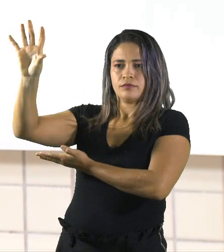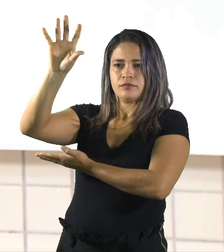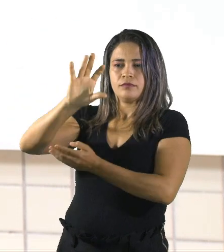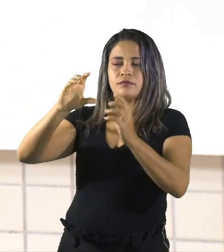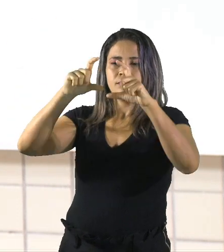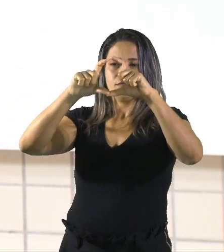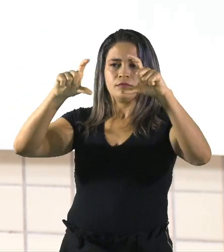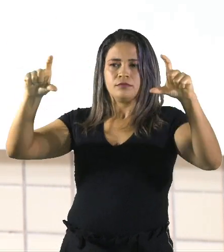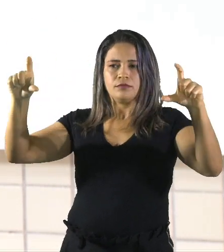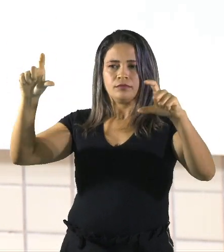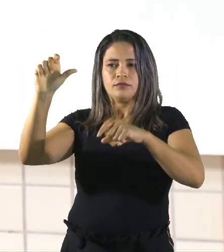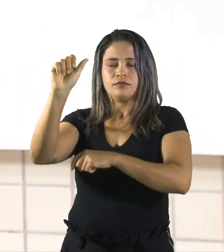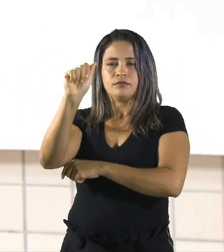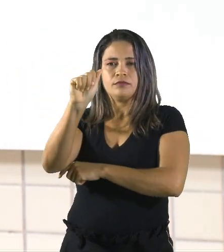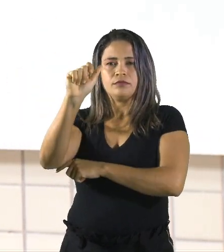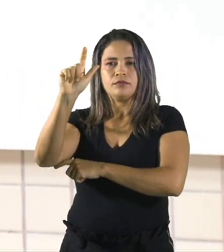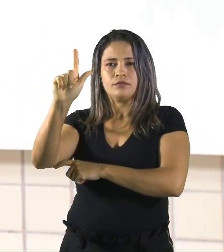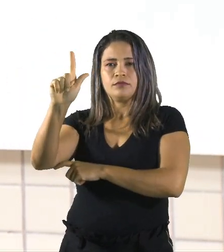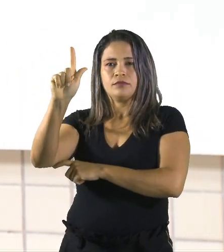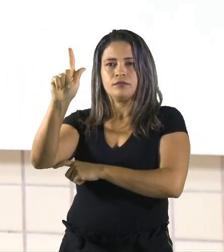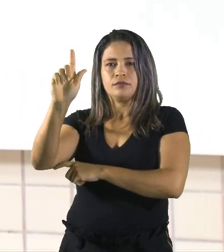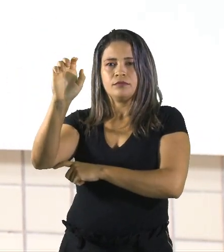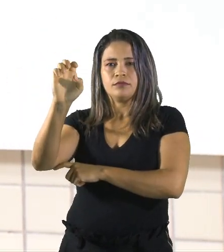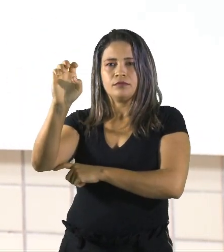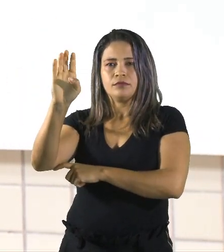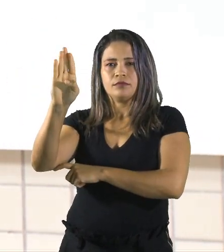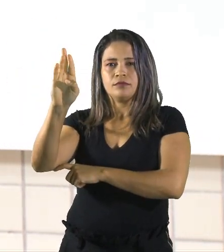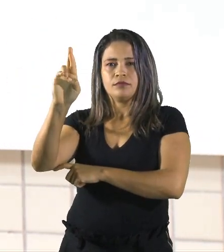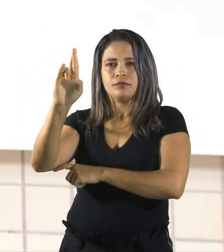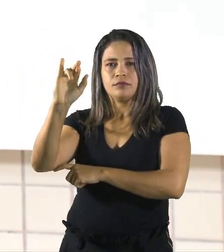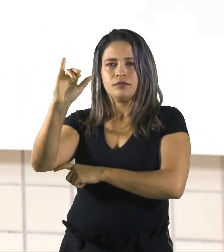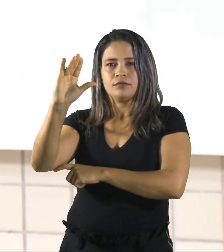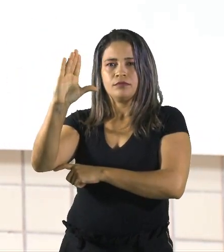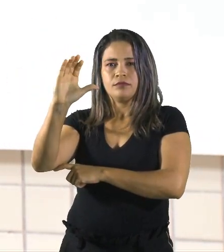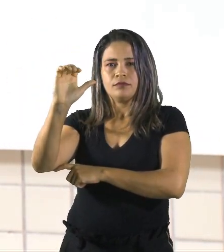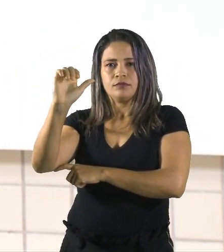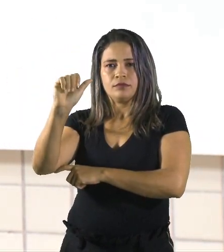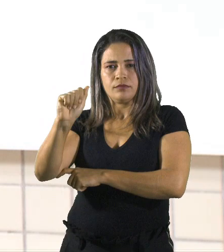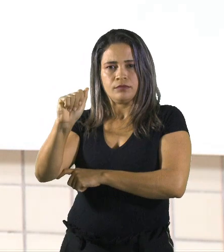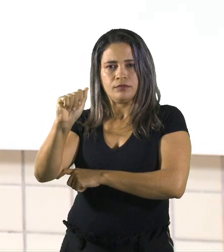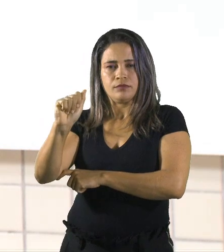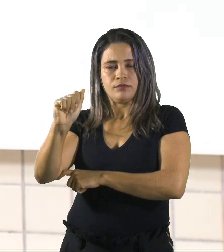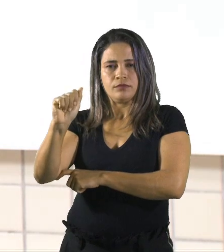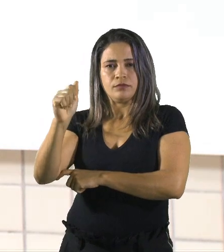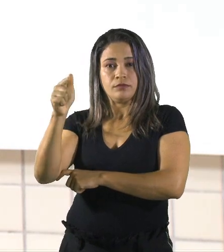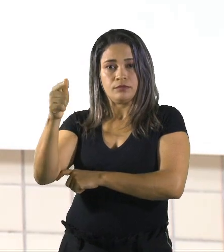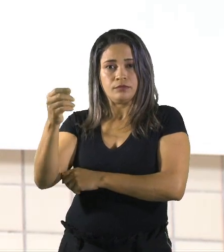expressão algébrica. Isso aqui é uma expressão algébrica. Eu estou expressando uma ideia